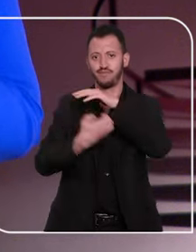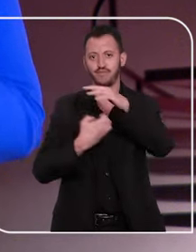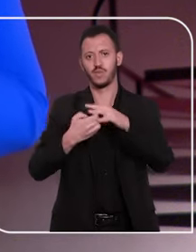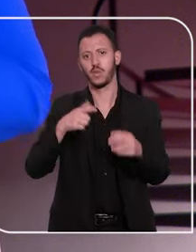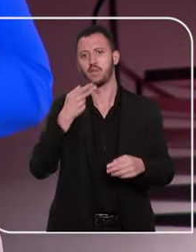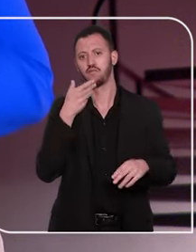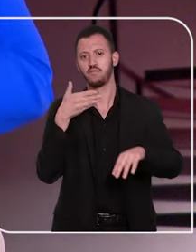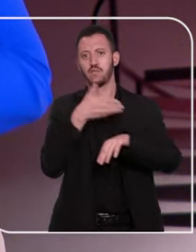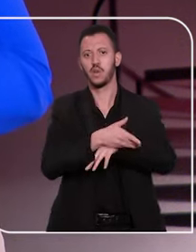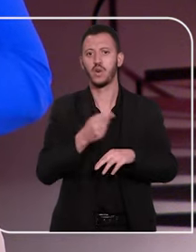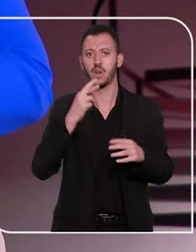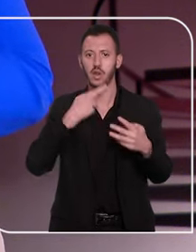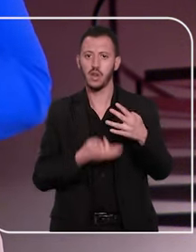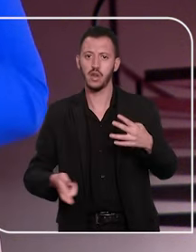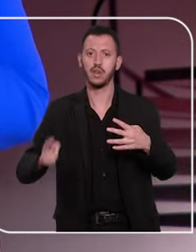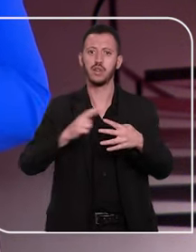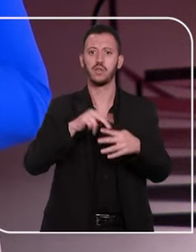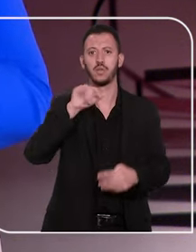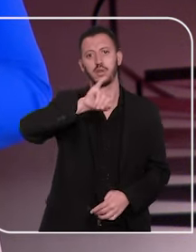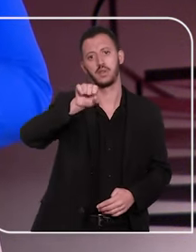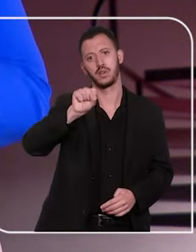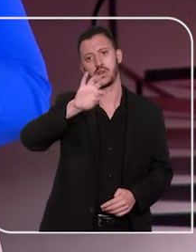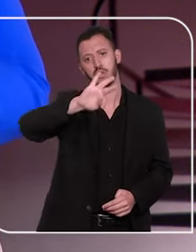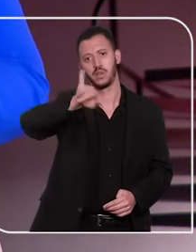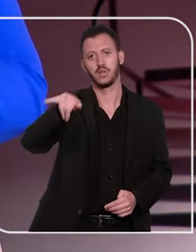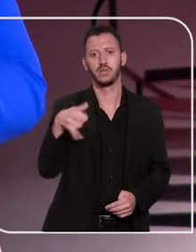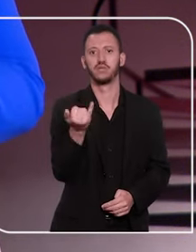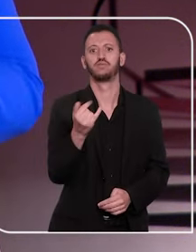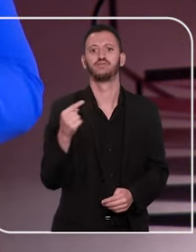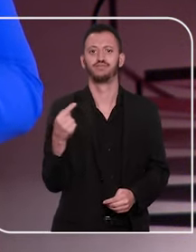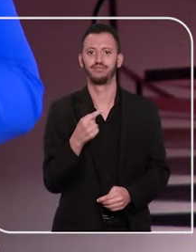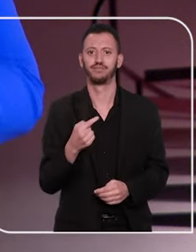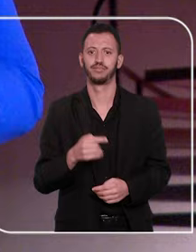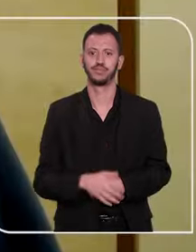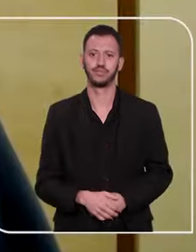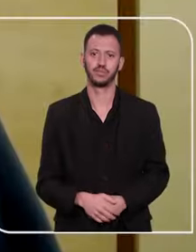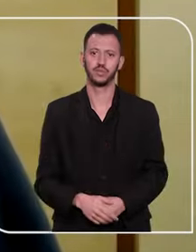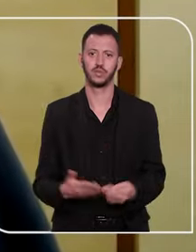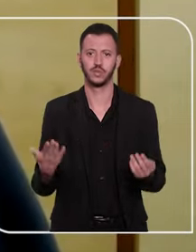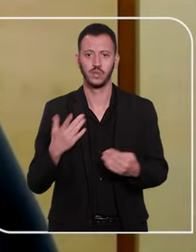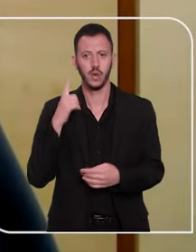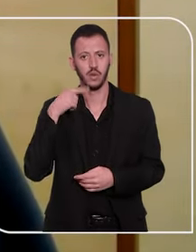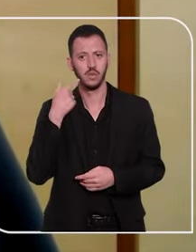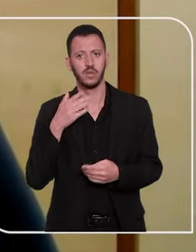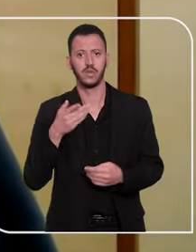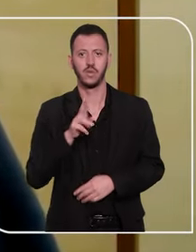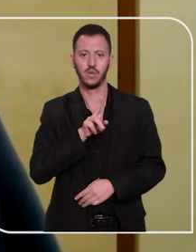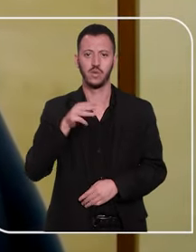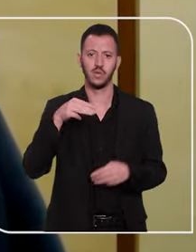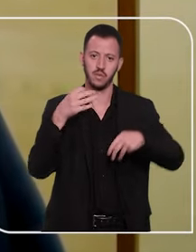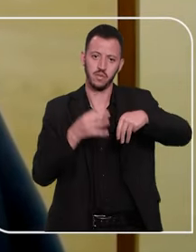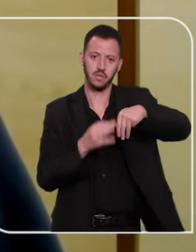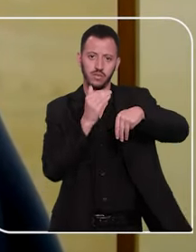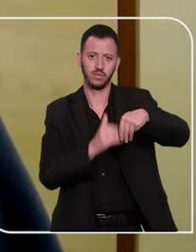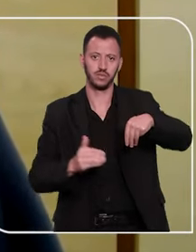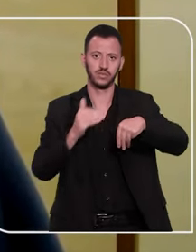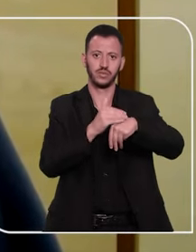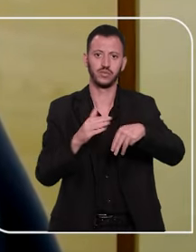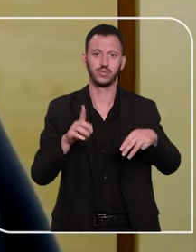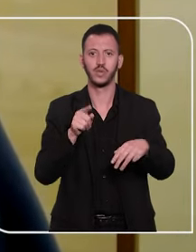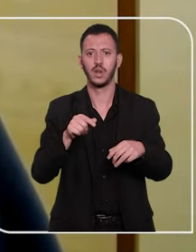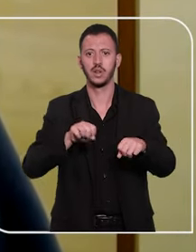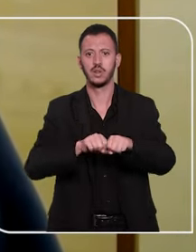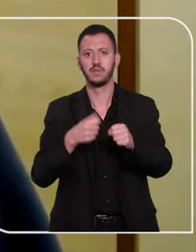quais recorreram ao STJ para anular a colaboração do advogado para o relator do caso Ministro Sebastião Rei